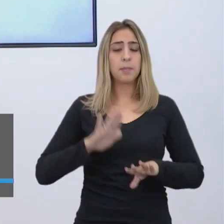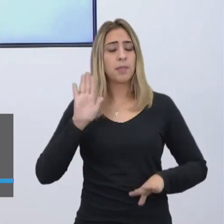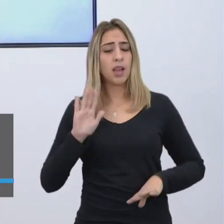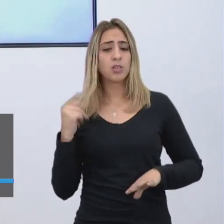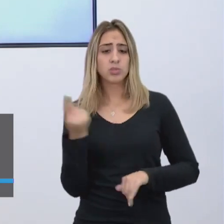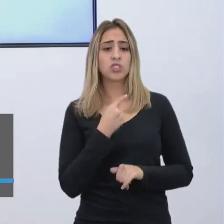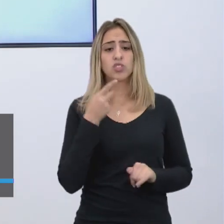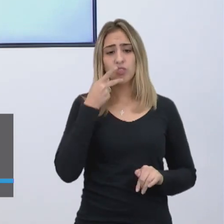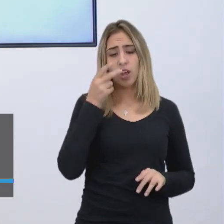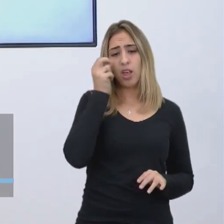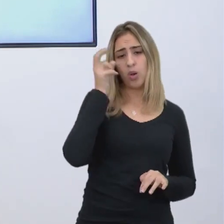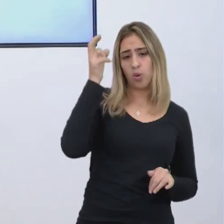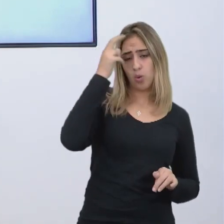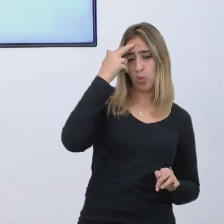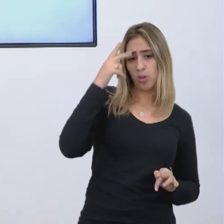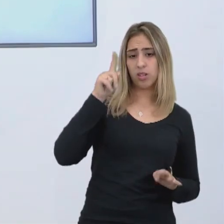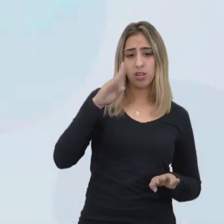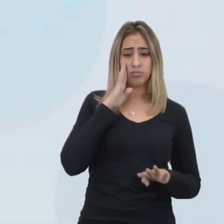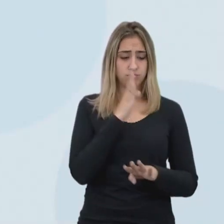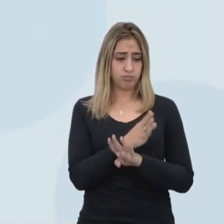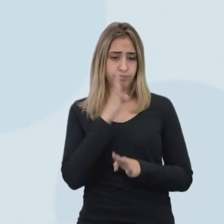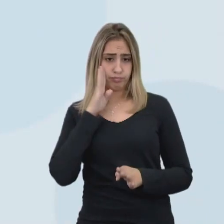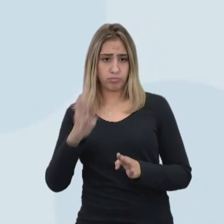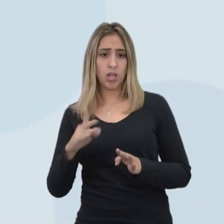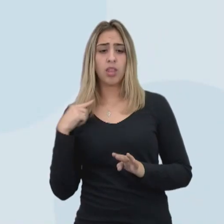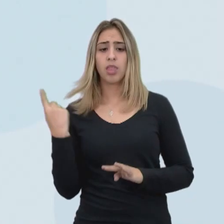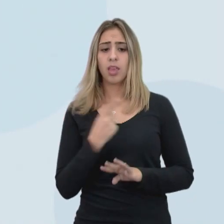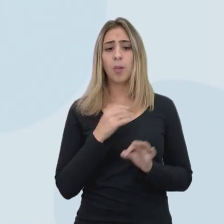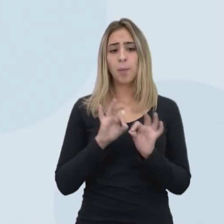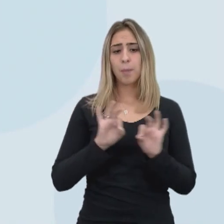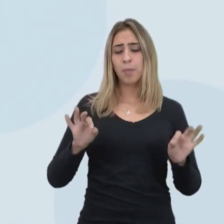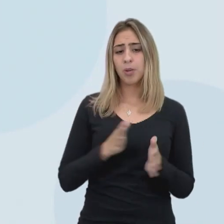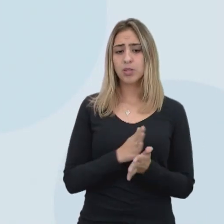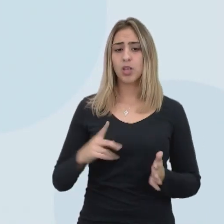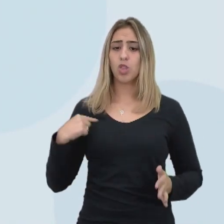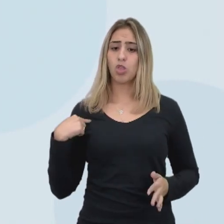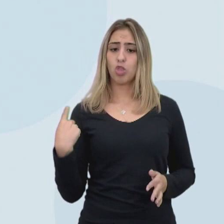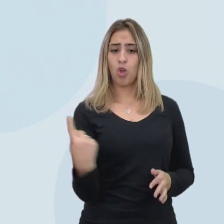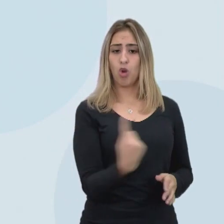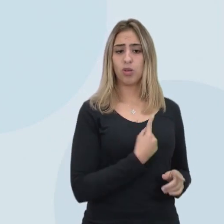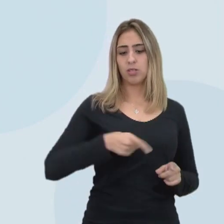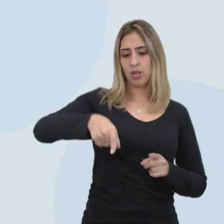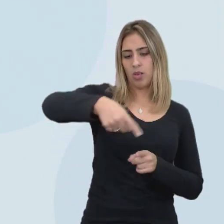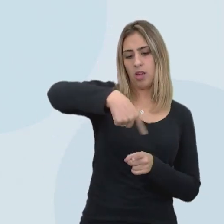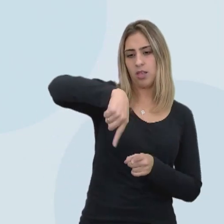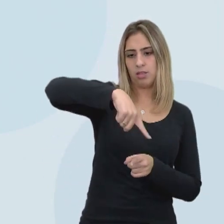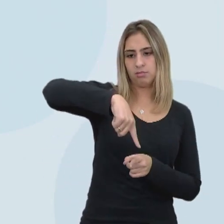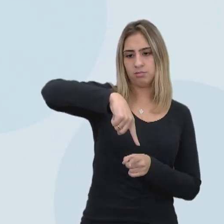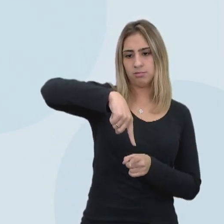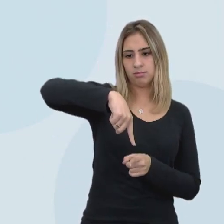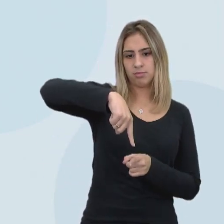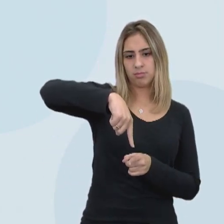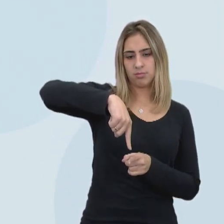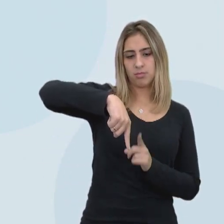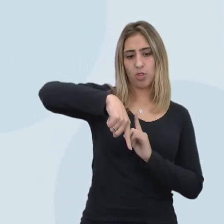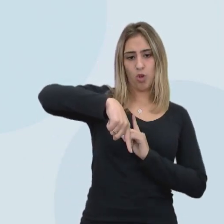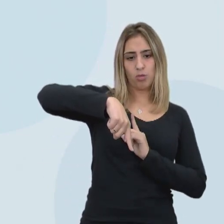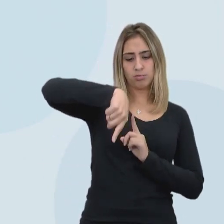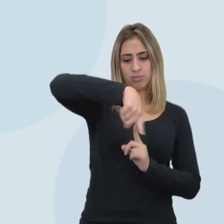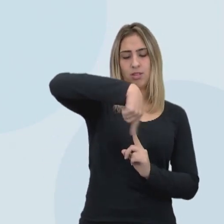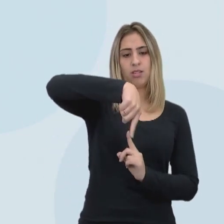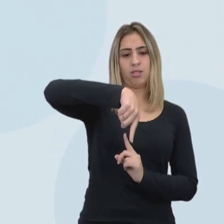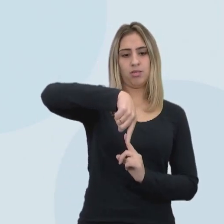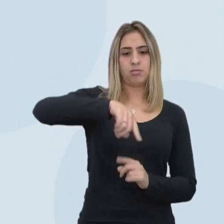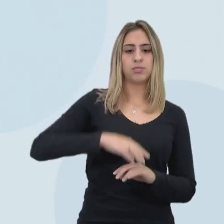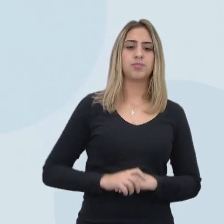quando a gente fala da aculturação indireta, a gente tem esse processo do nós e do eles, intermediado por um